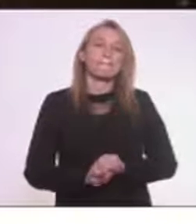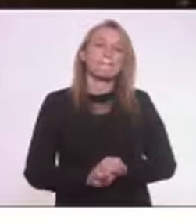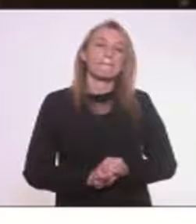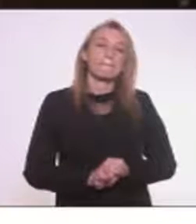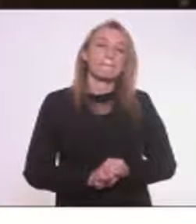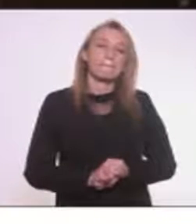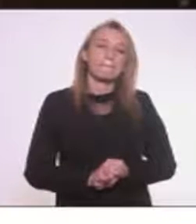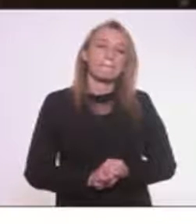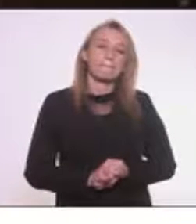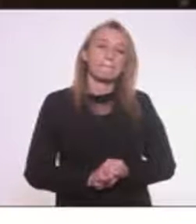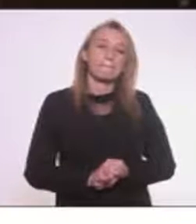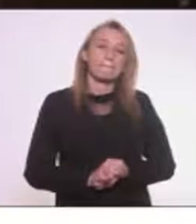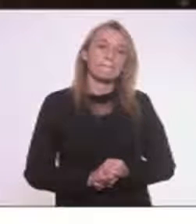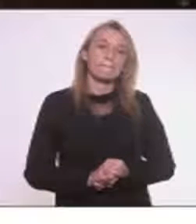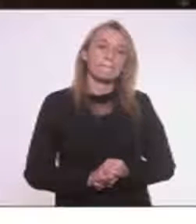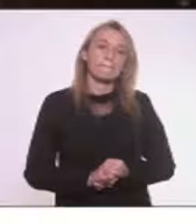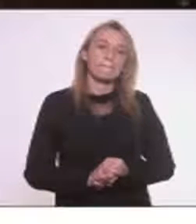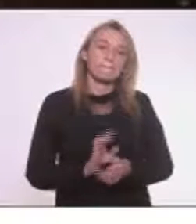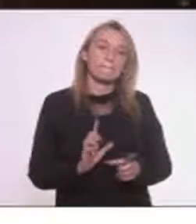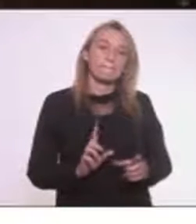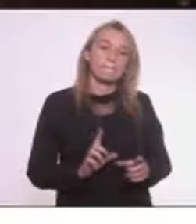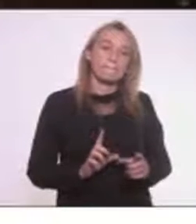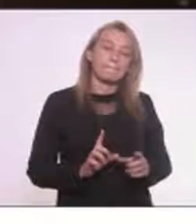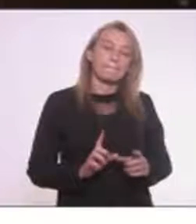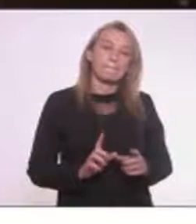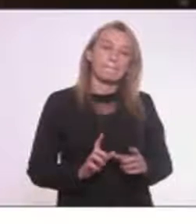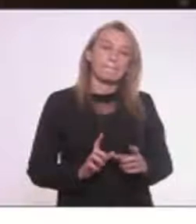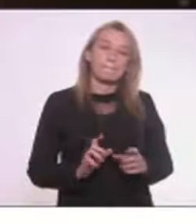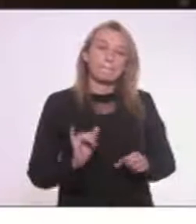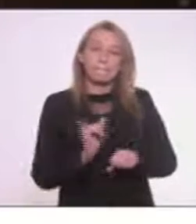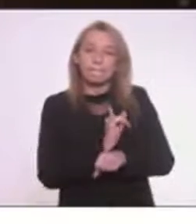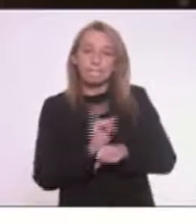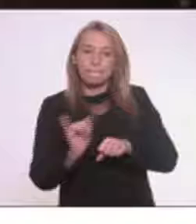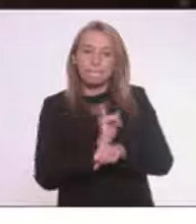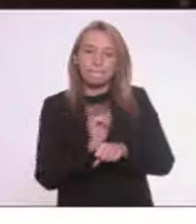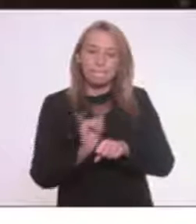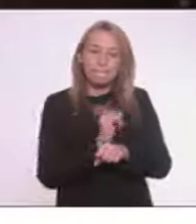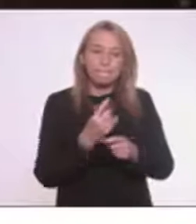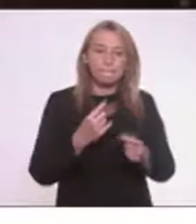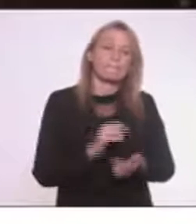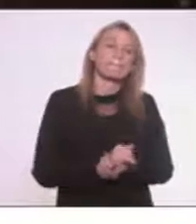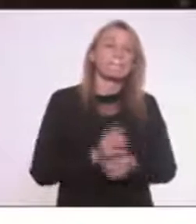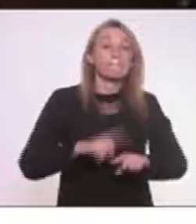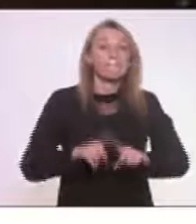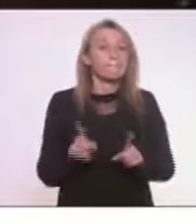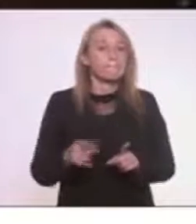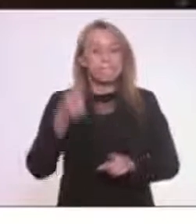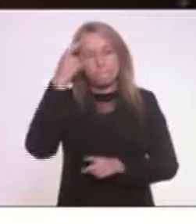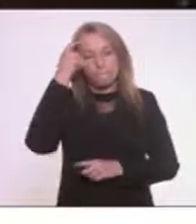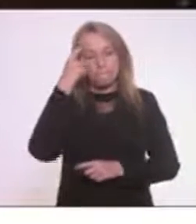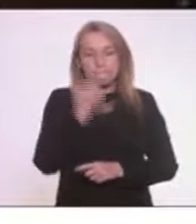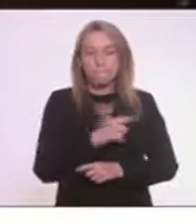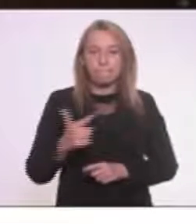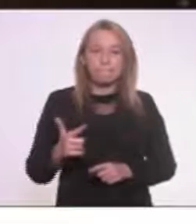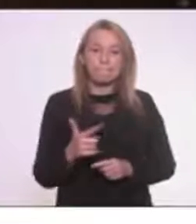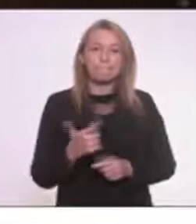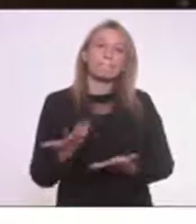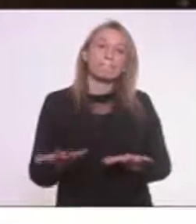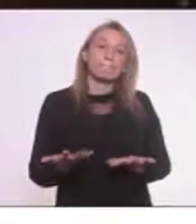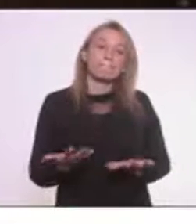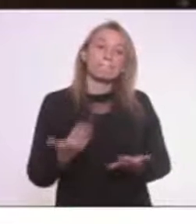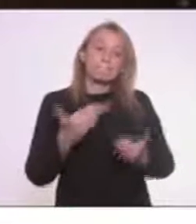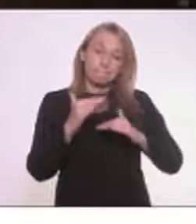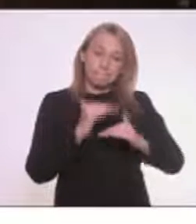passar por cima de algum ponto do regimento por consenso, mas não tendo consenso, sinceramente, eu acho que é um